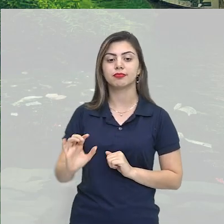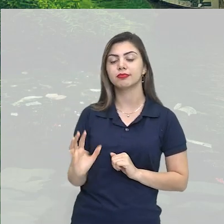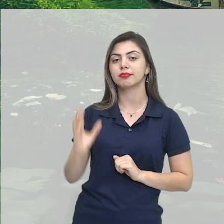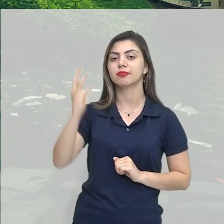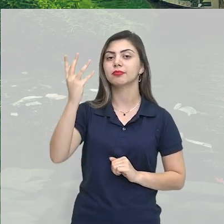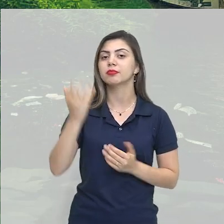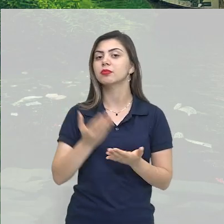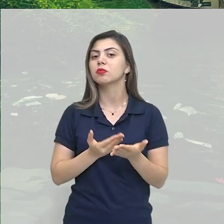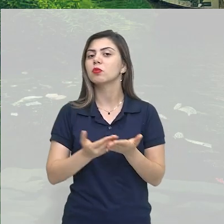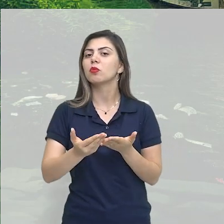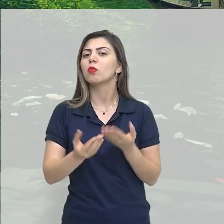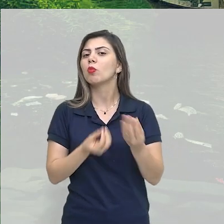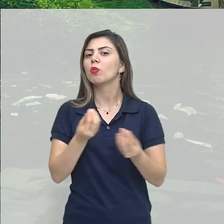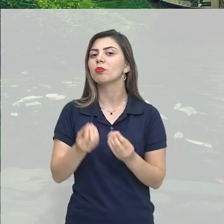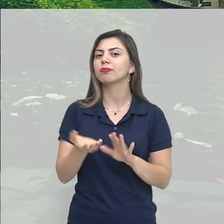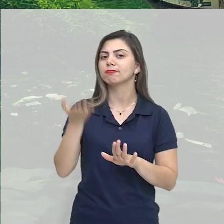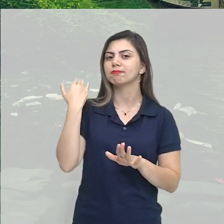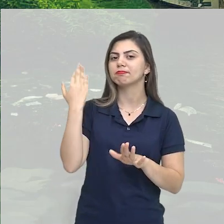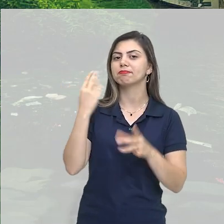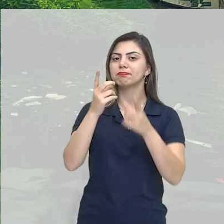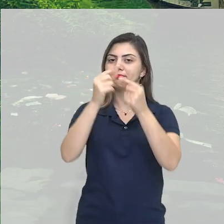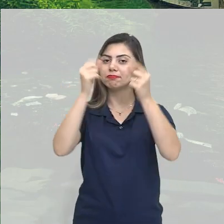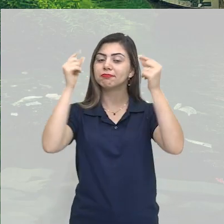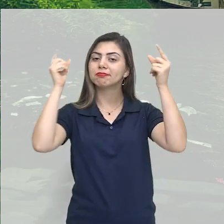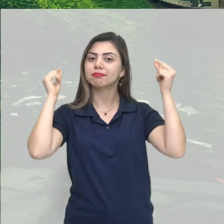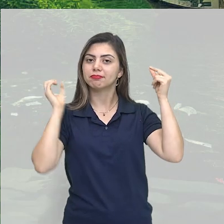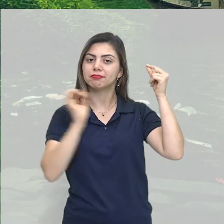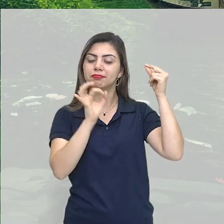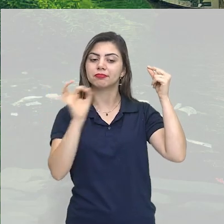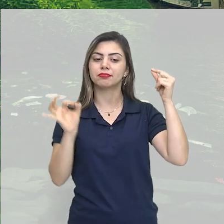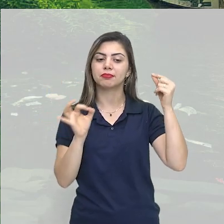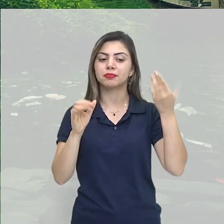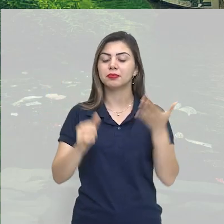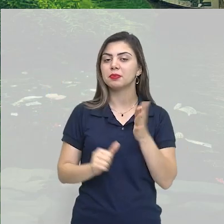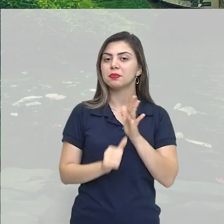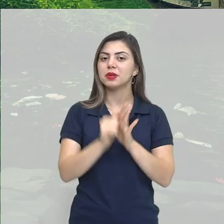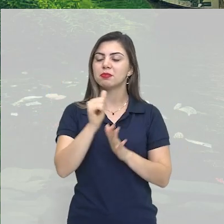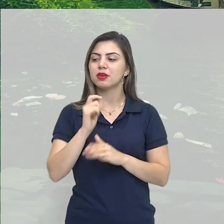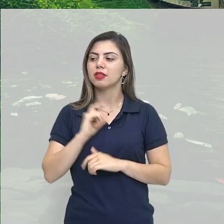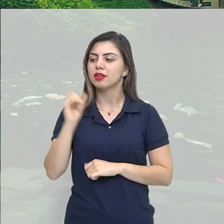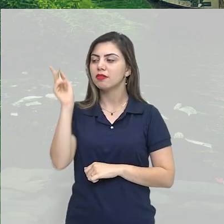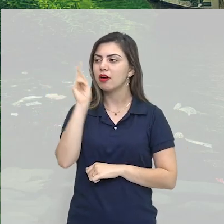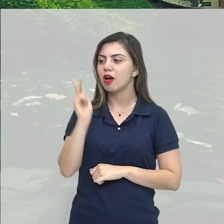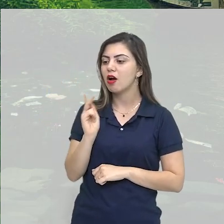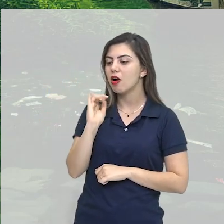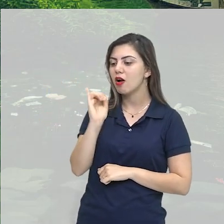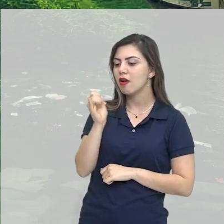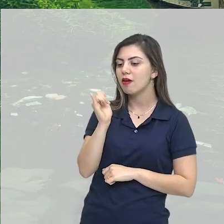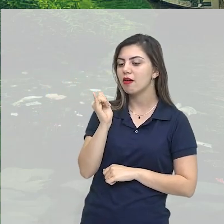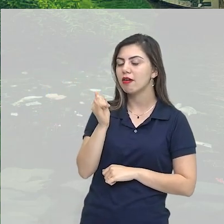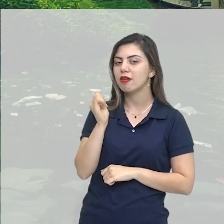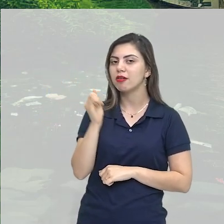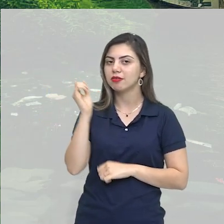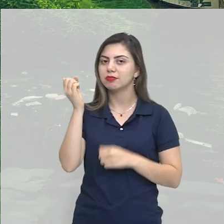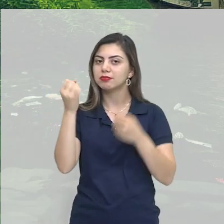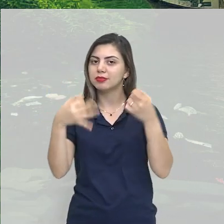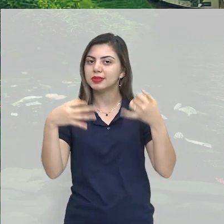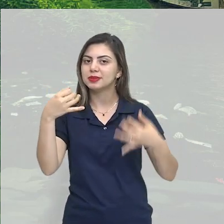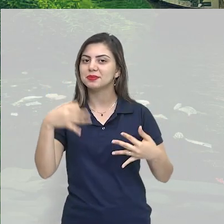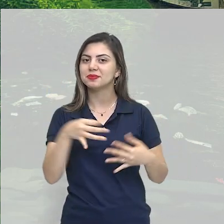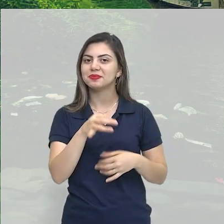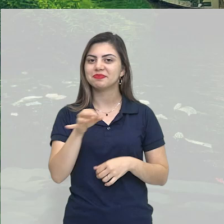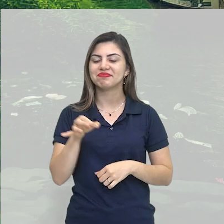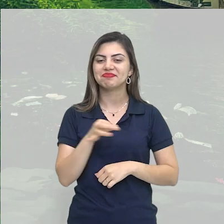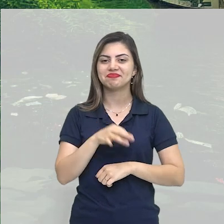aí na Grécia Antiga, né? Pela primeira vez, e foram contados aí, esse tipo de histórias, não